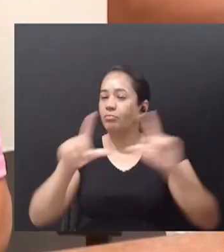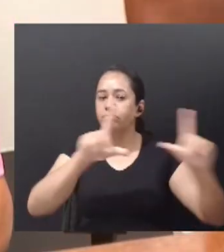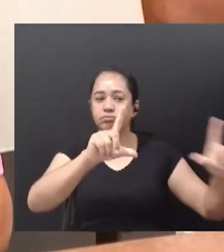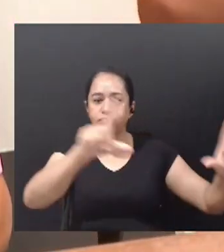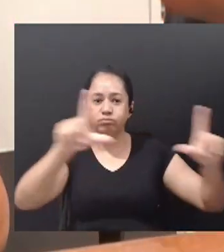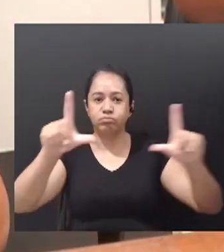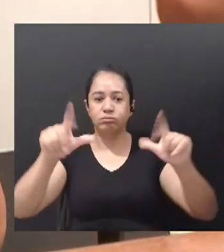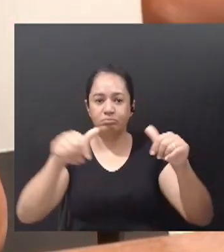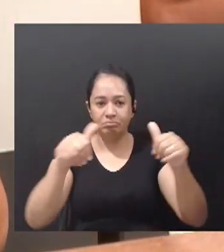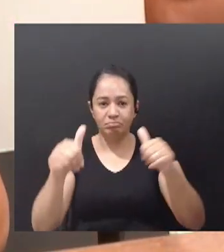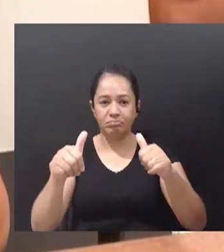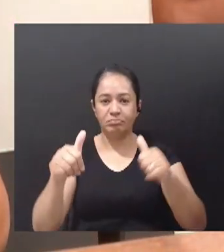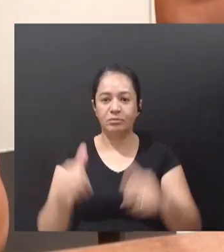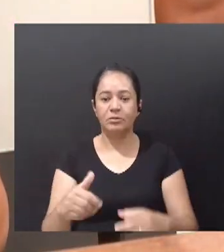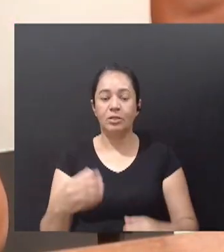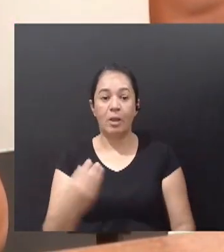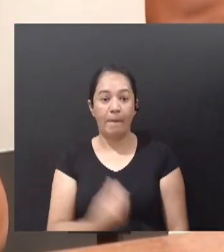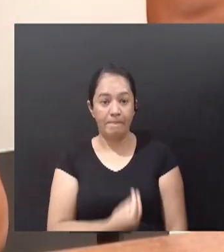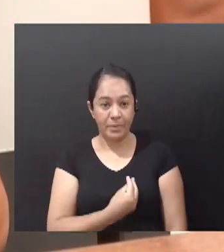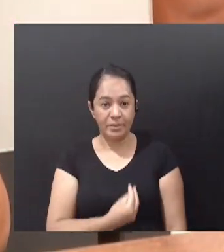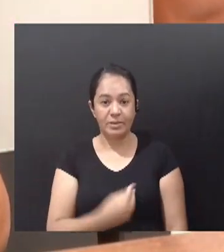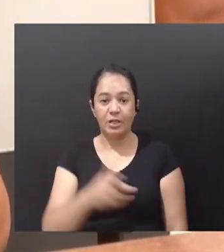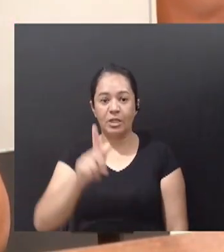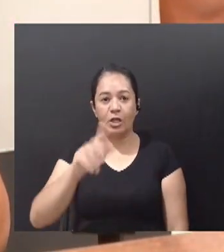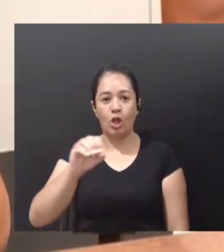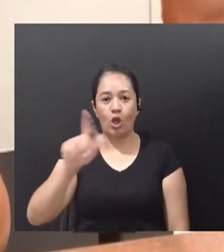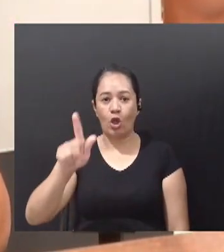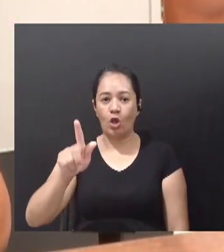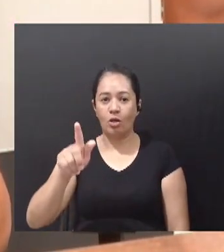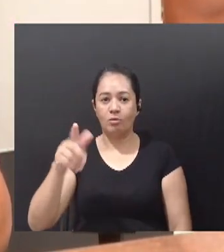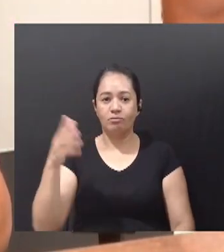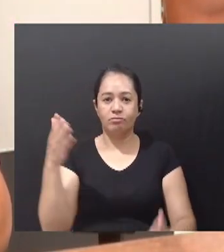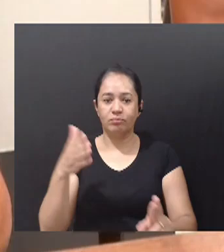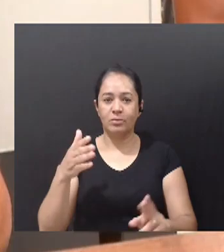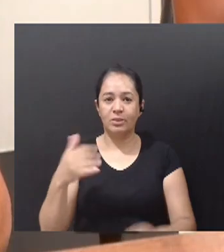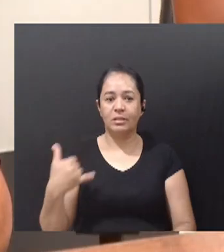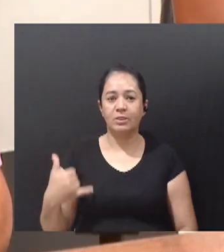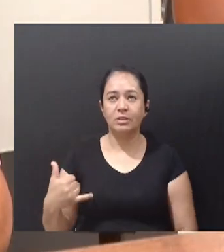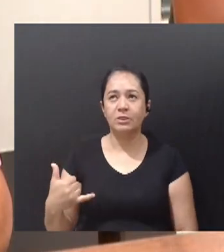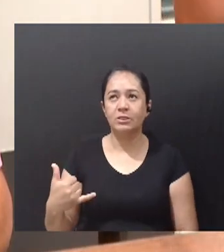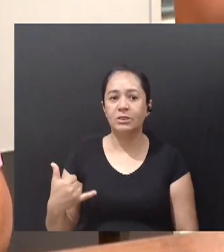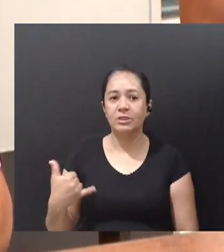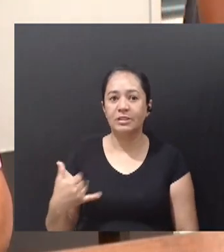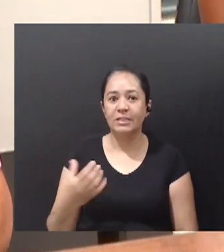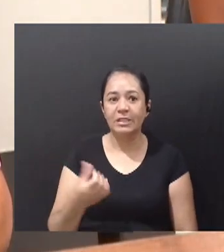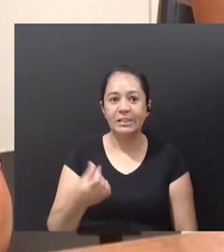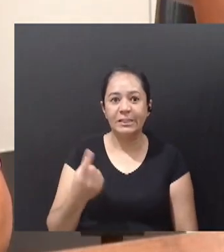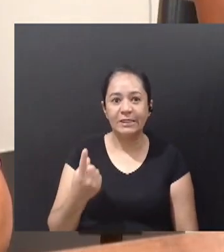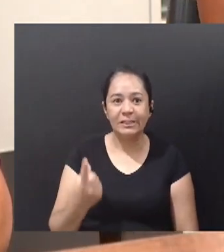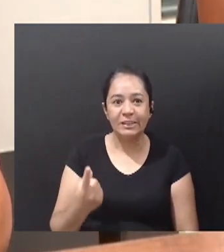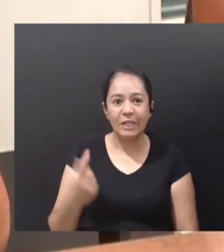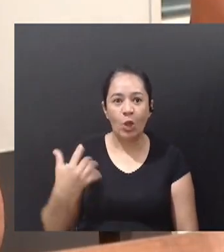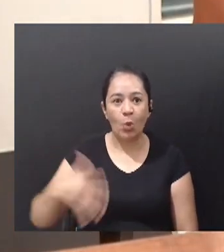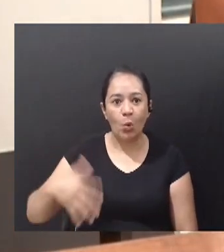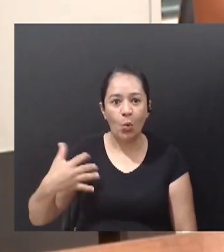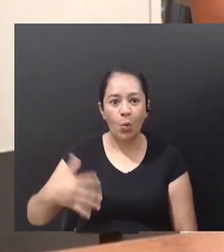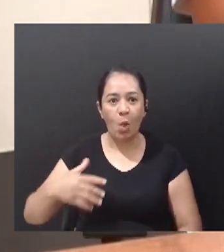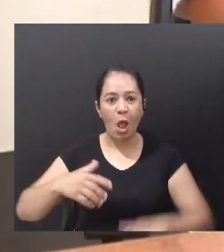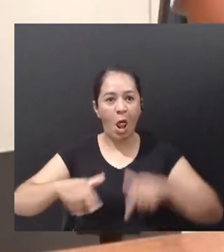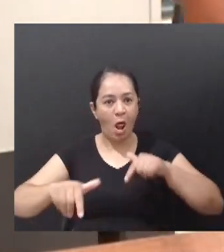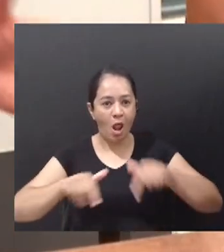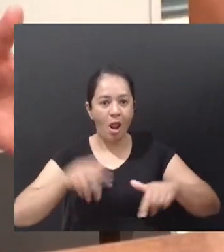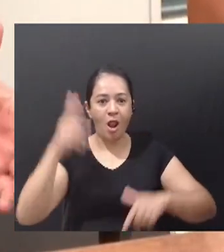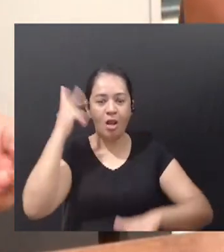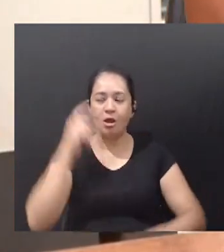estar presente. GOG, um rapper de 61 anos, em franca atividade, cantando com nós